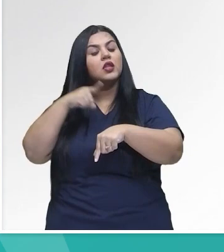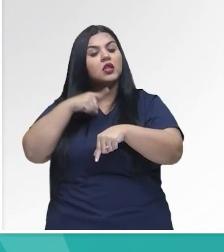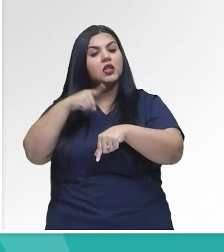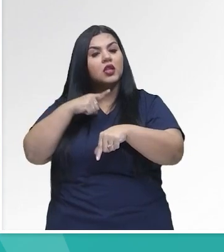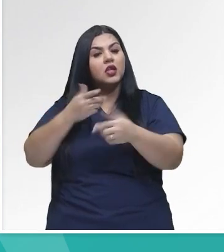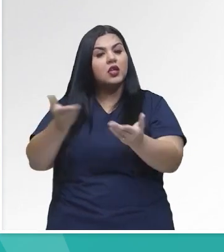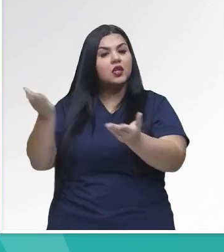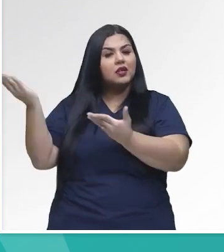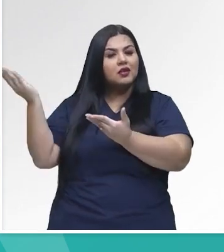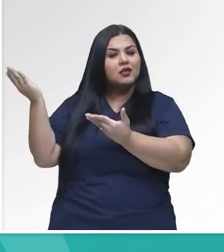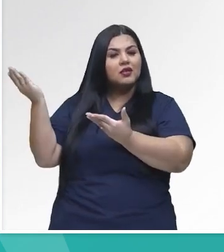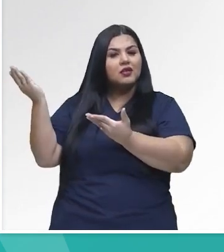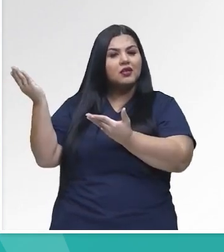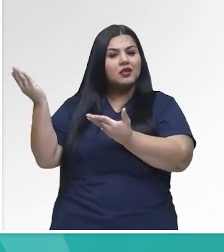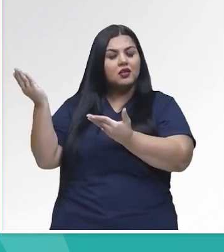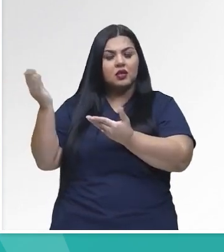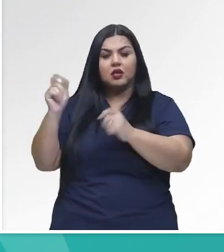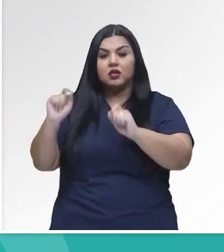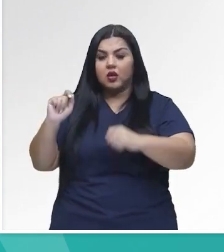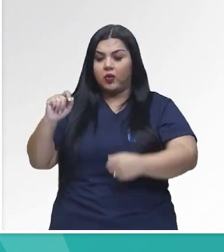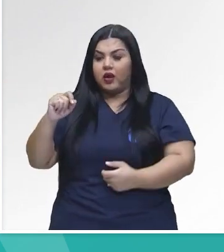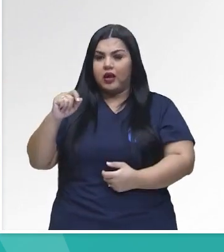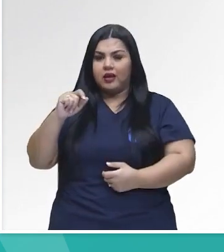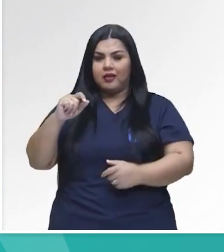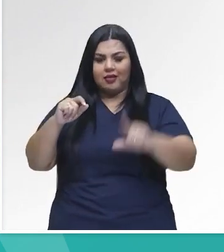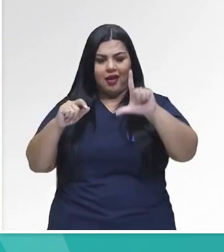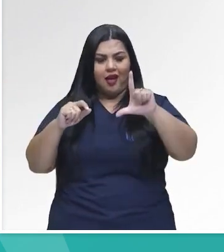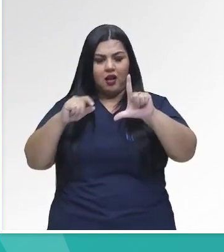se desloca em L, certo?